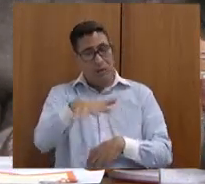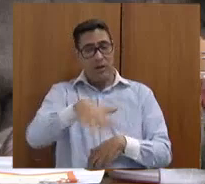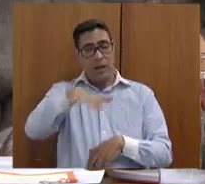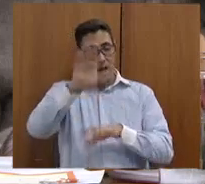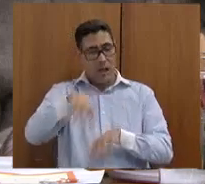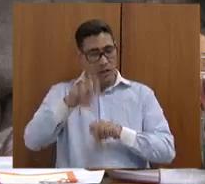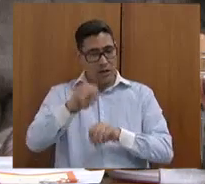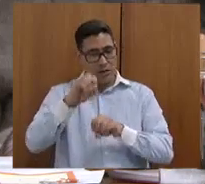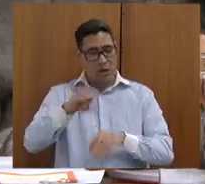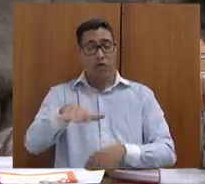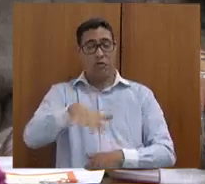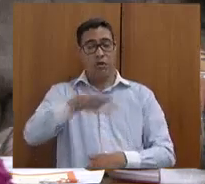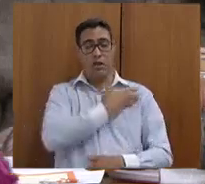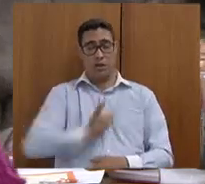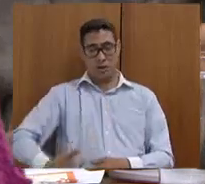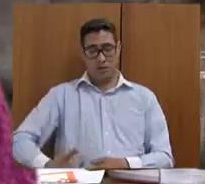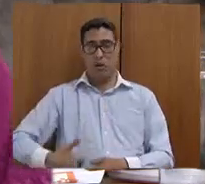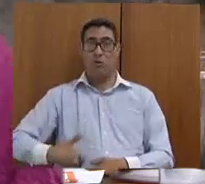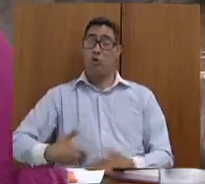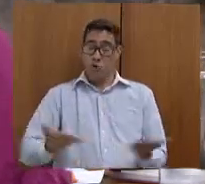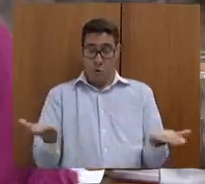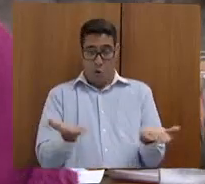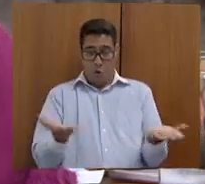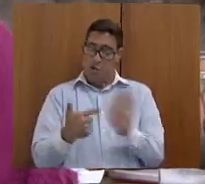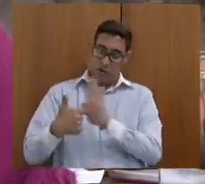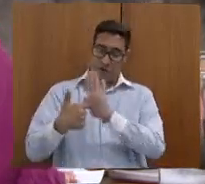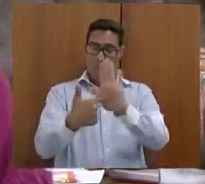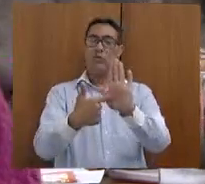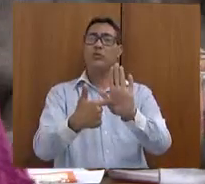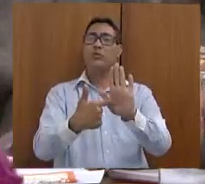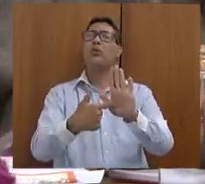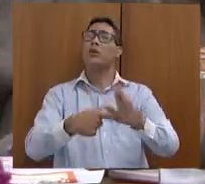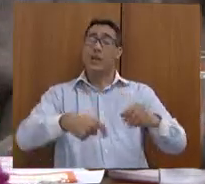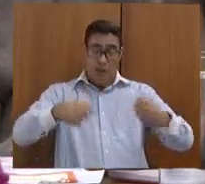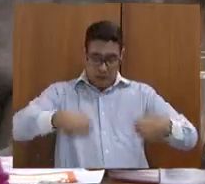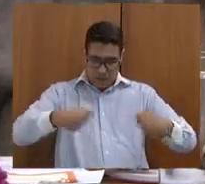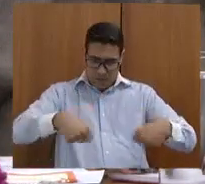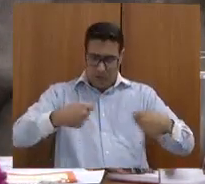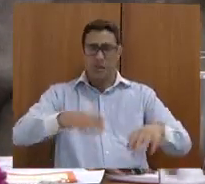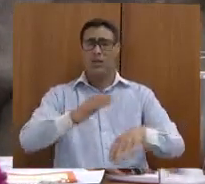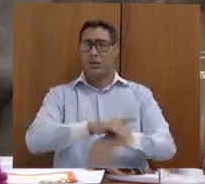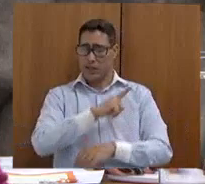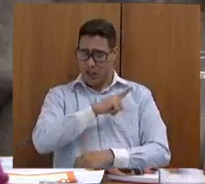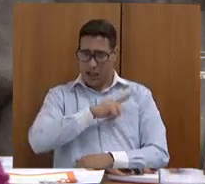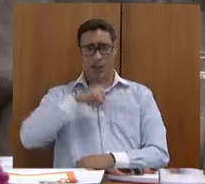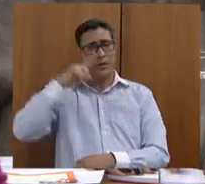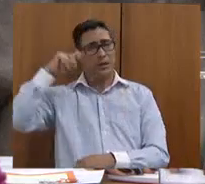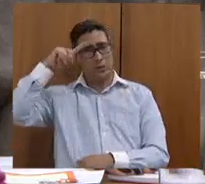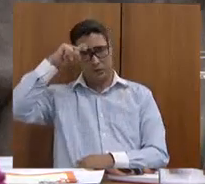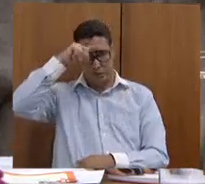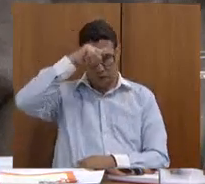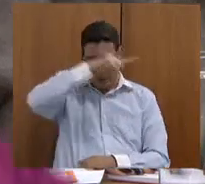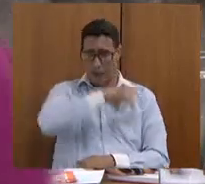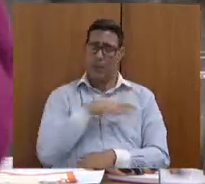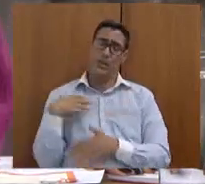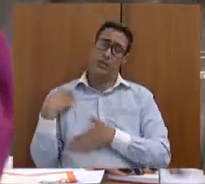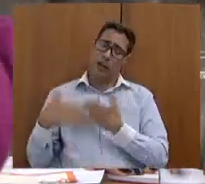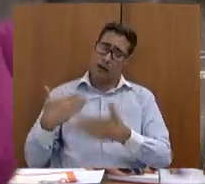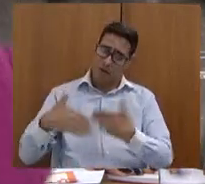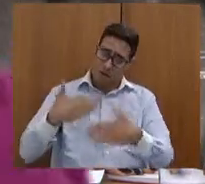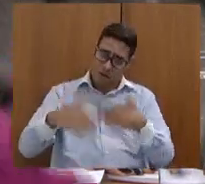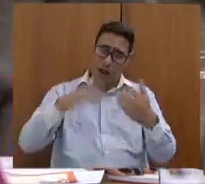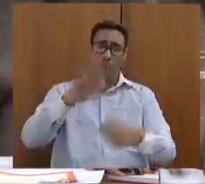da rede estadual essa audiência demonstrou profundamente é as dificuldades de nós avançarmos e